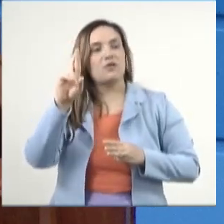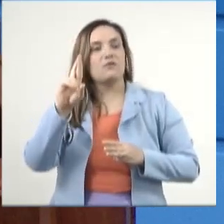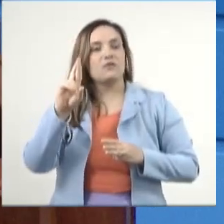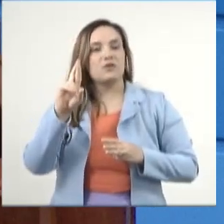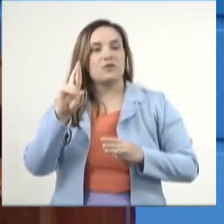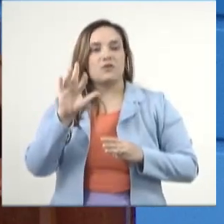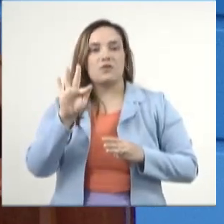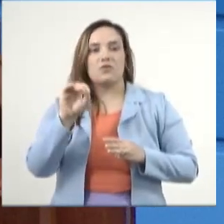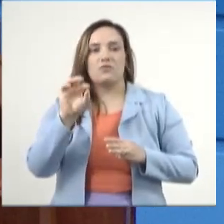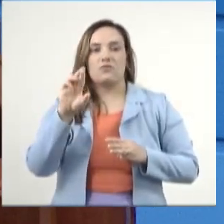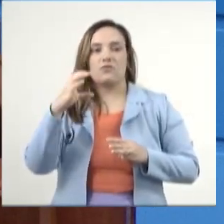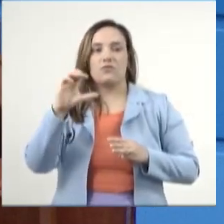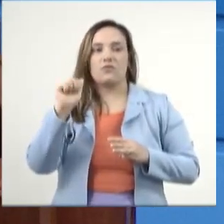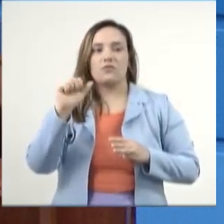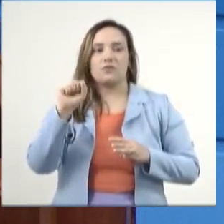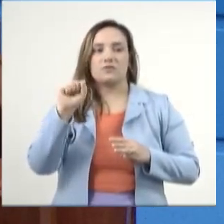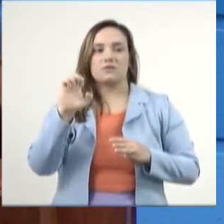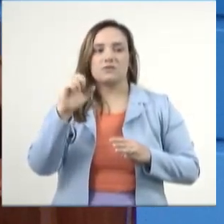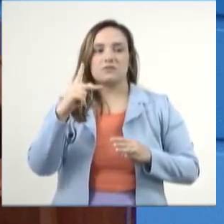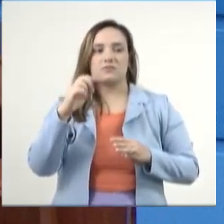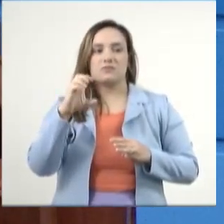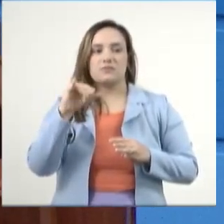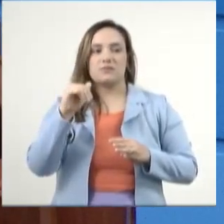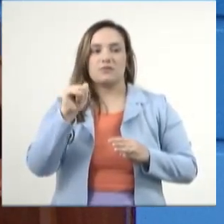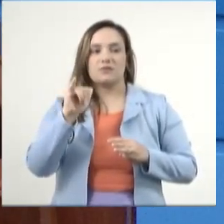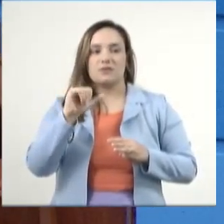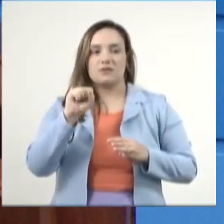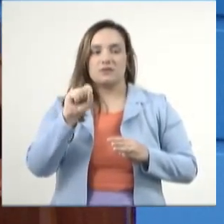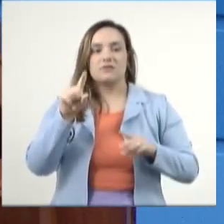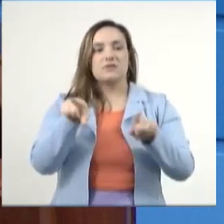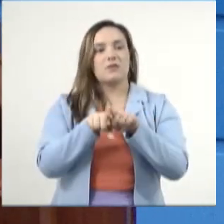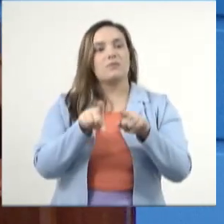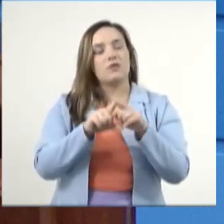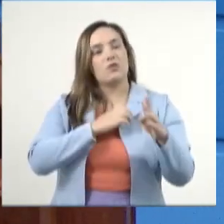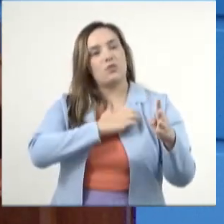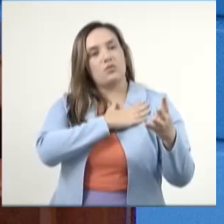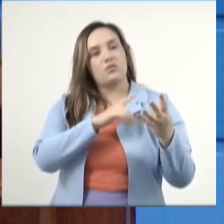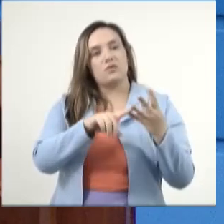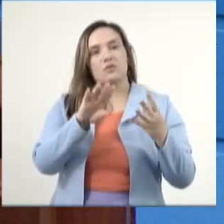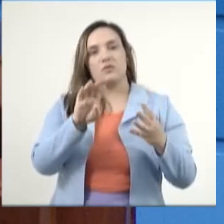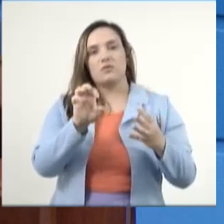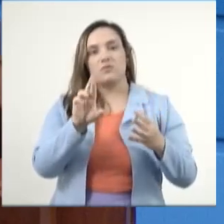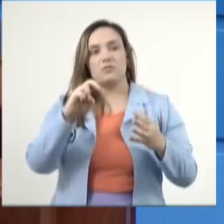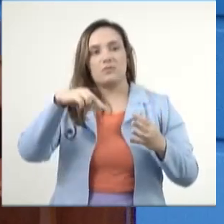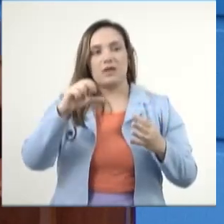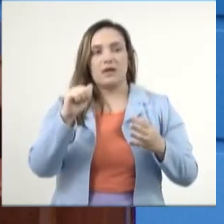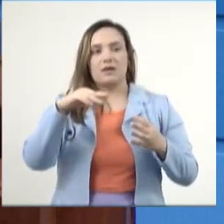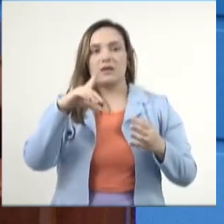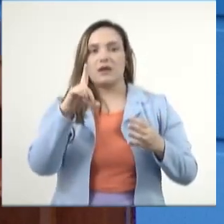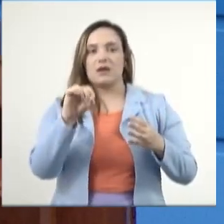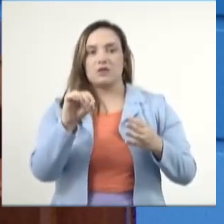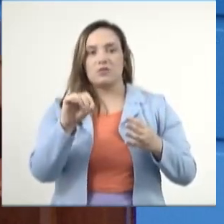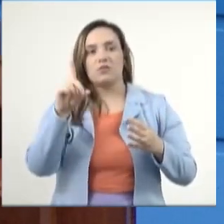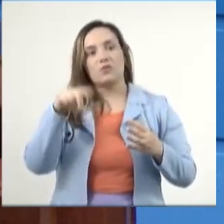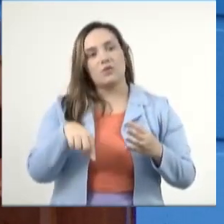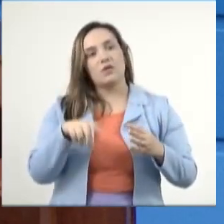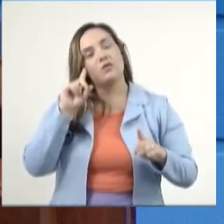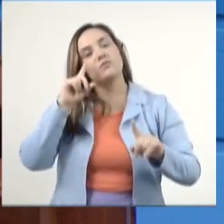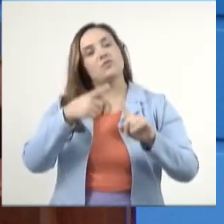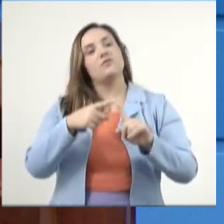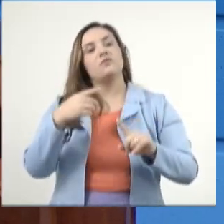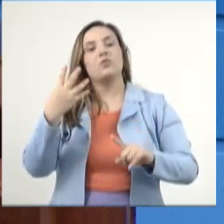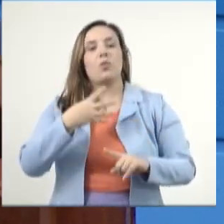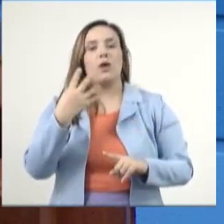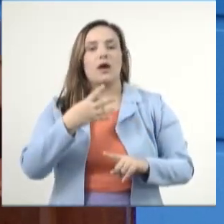Exército, também foi preso o coronel do Exército, Bernardo Romão Correia Neto, alvo do